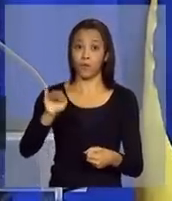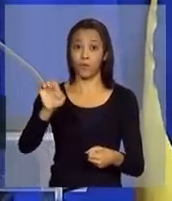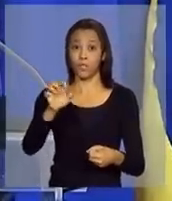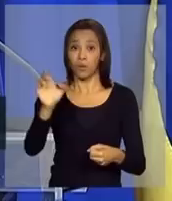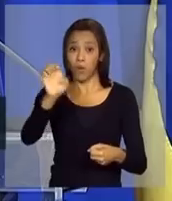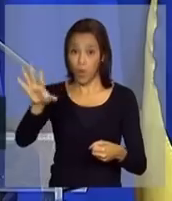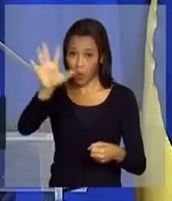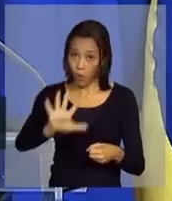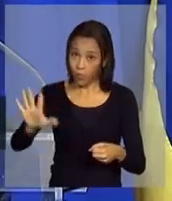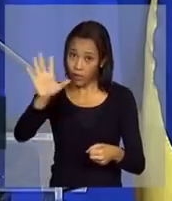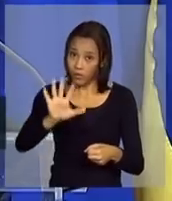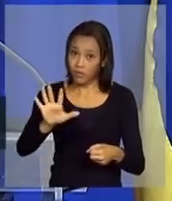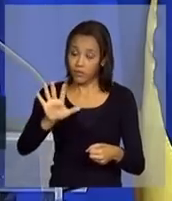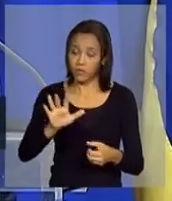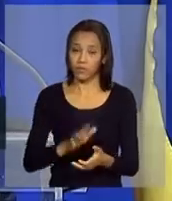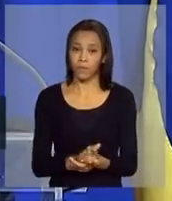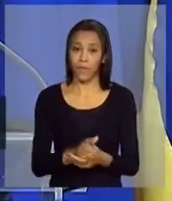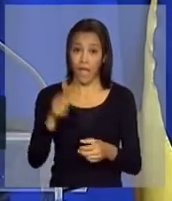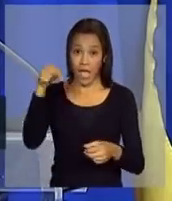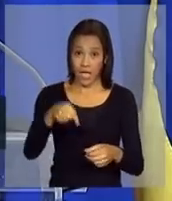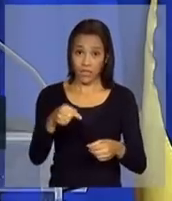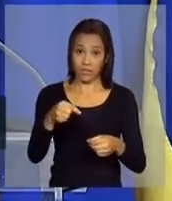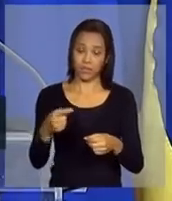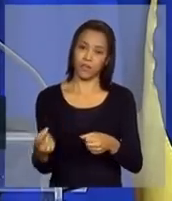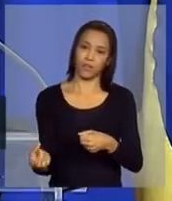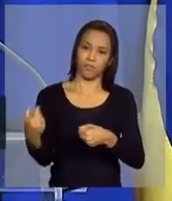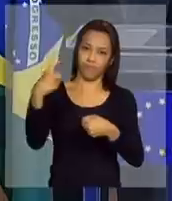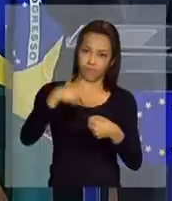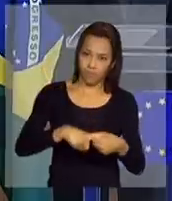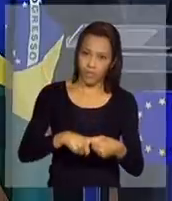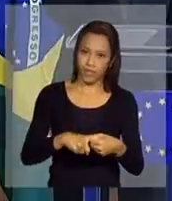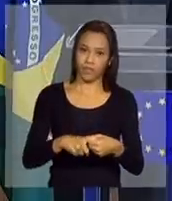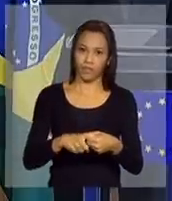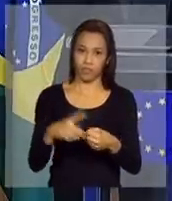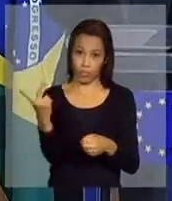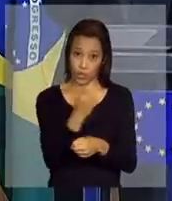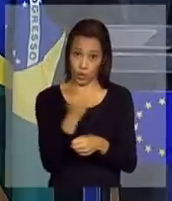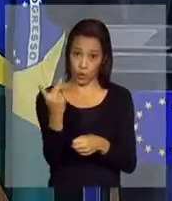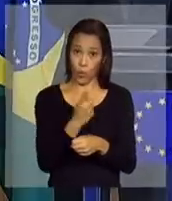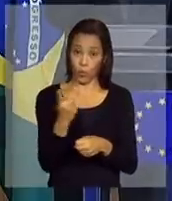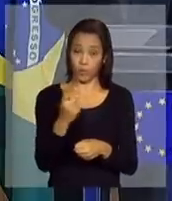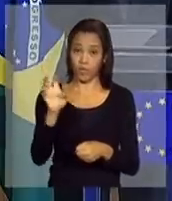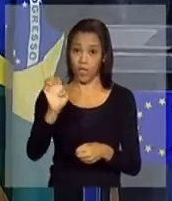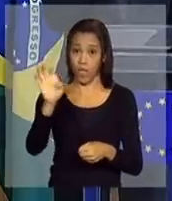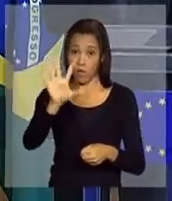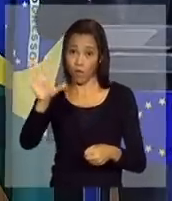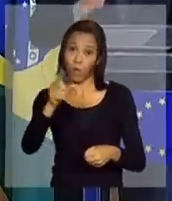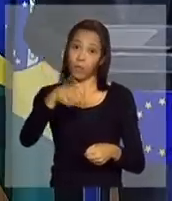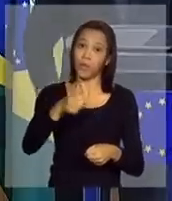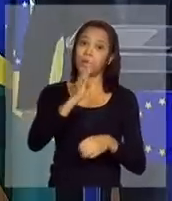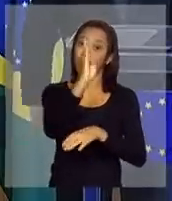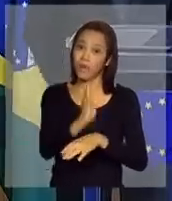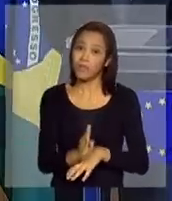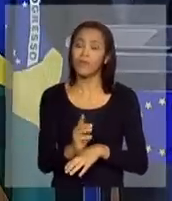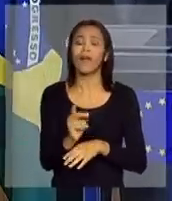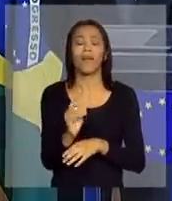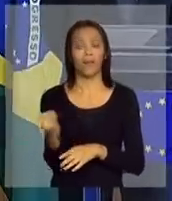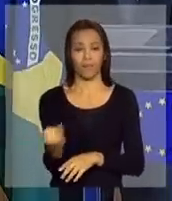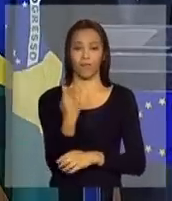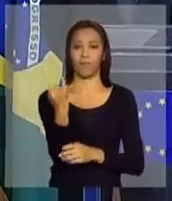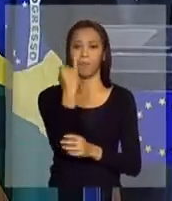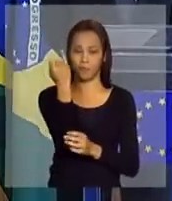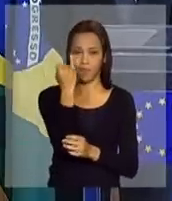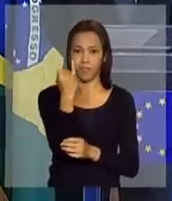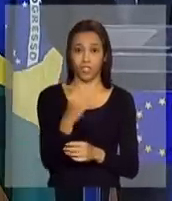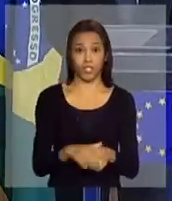aliás, essa cooperação bilateral em todos os âmbitos, né? Ela é importante